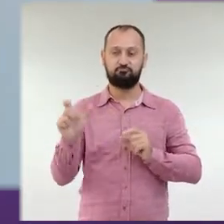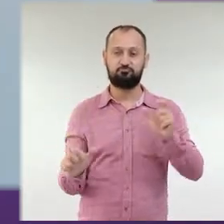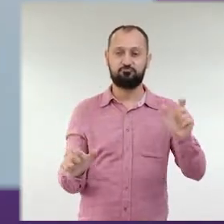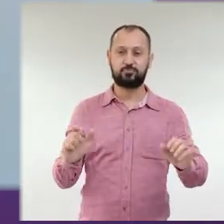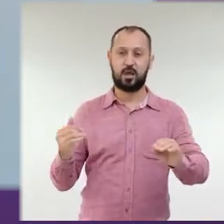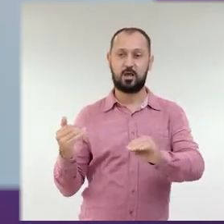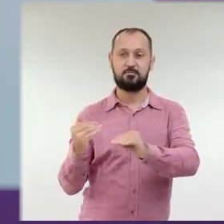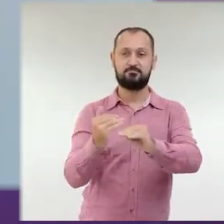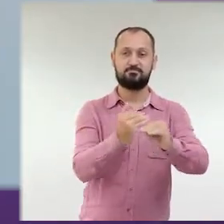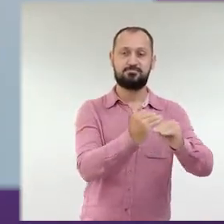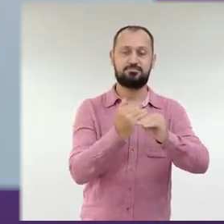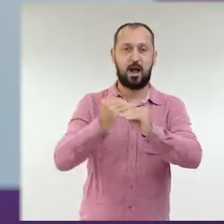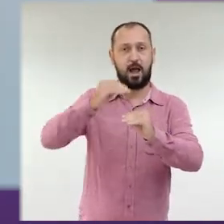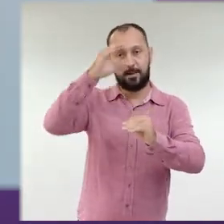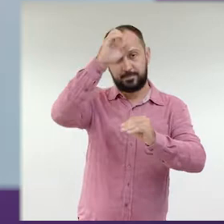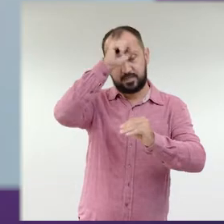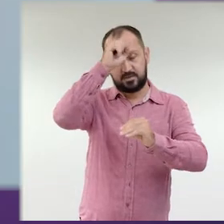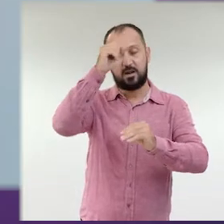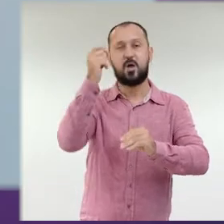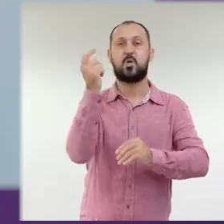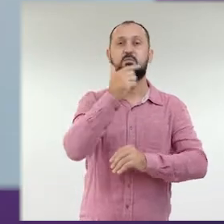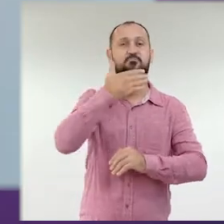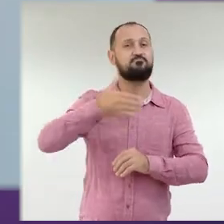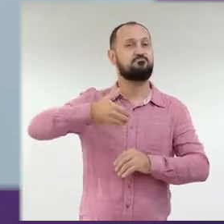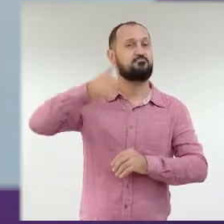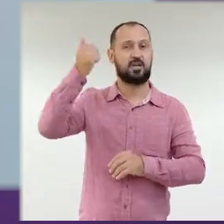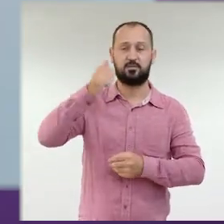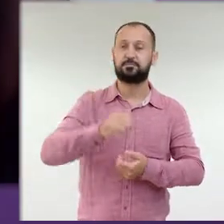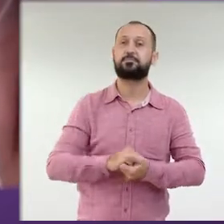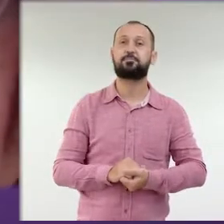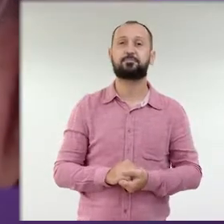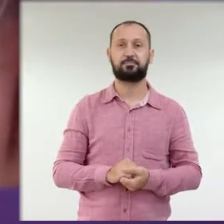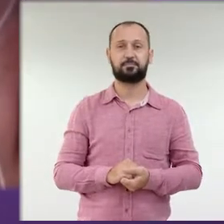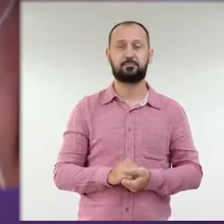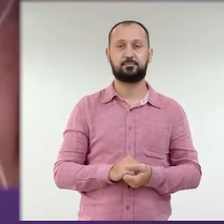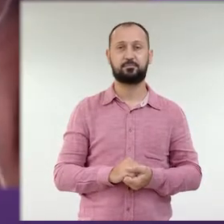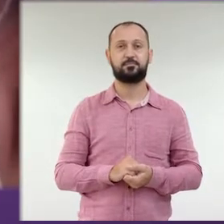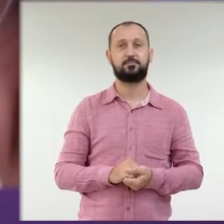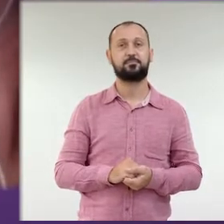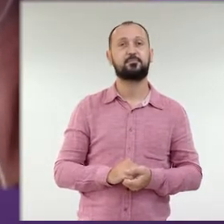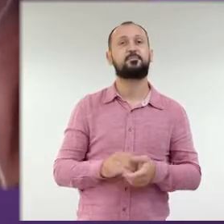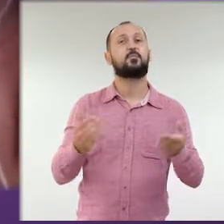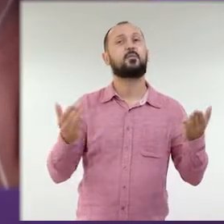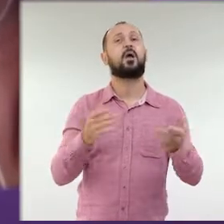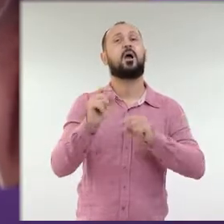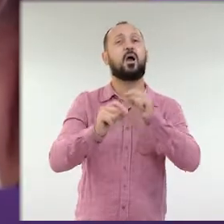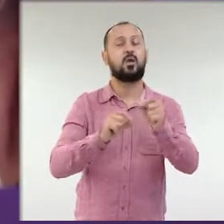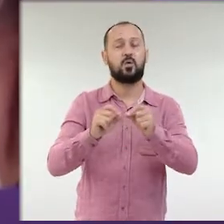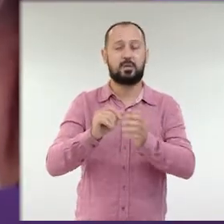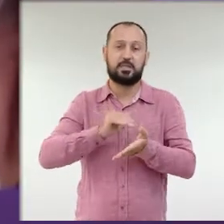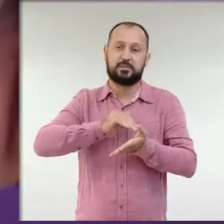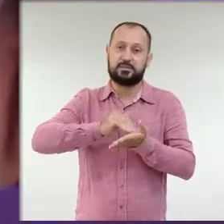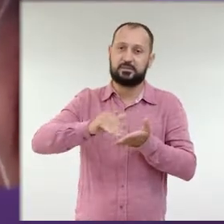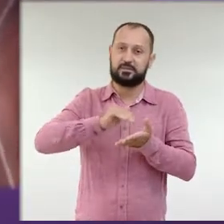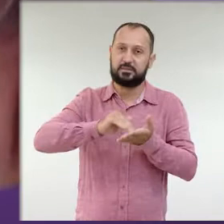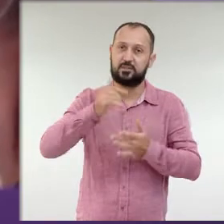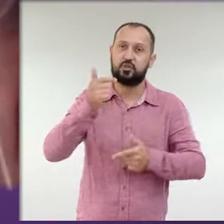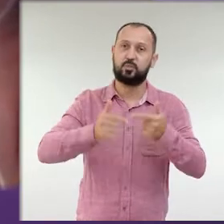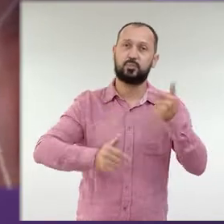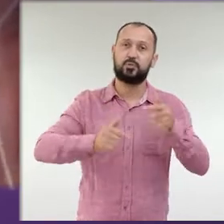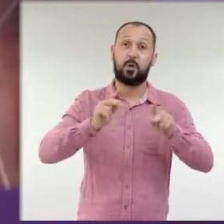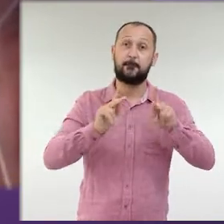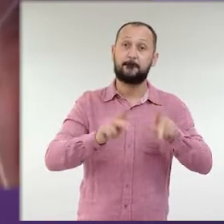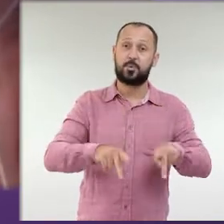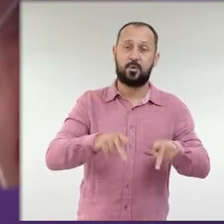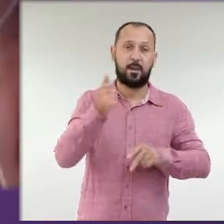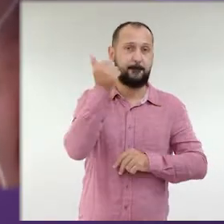entre a aprendizagem entre pares, ela é ainda mais significativa. Agora, por parte da Subsecretaria de Políticas Públicas